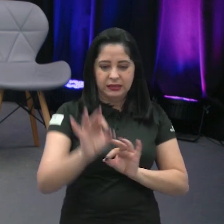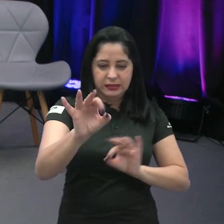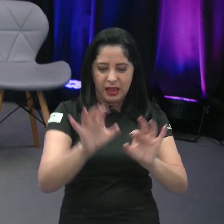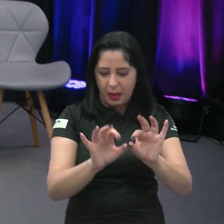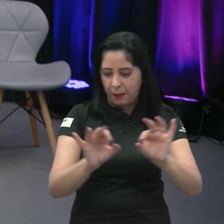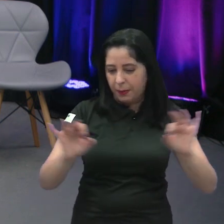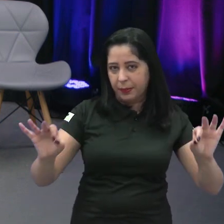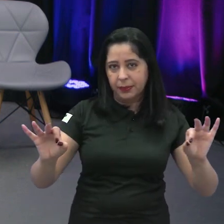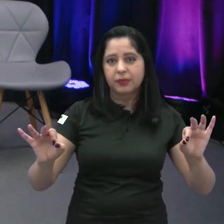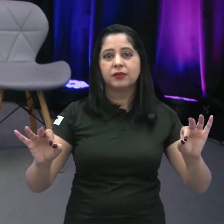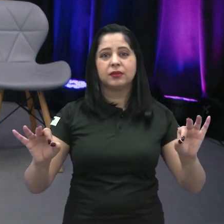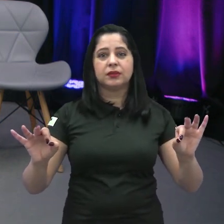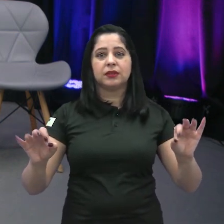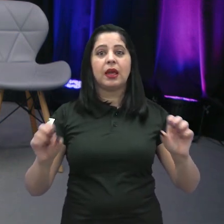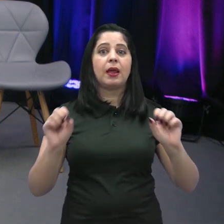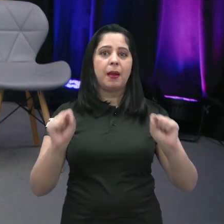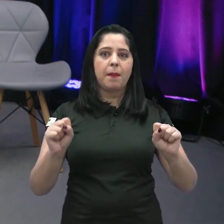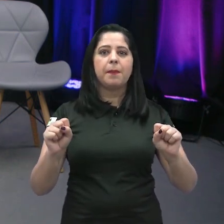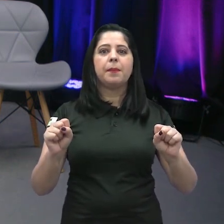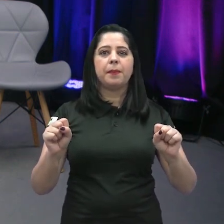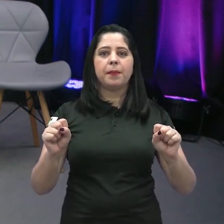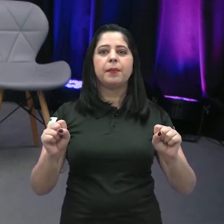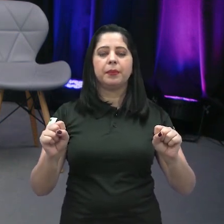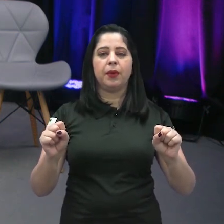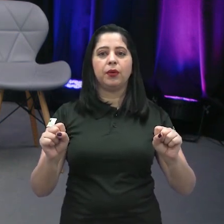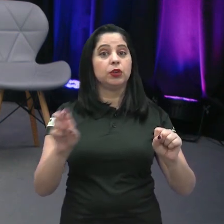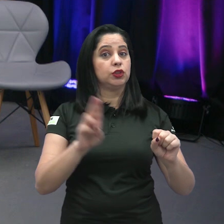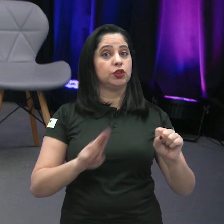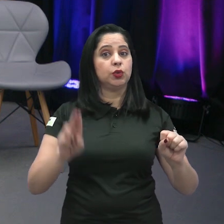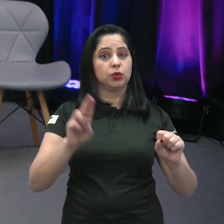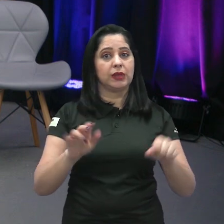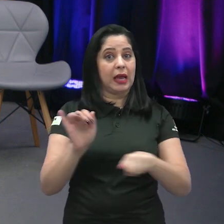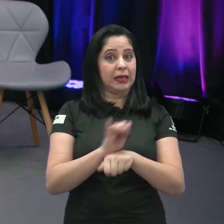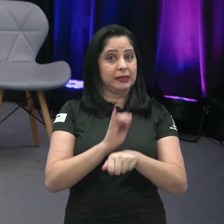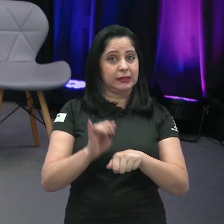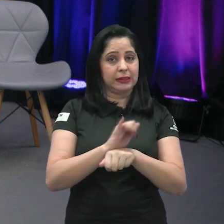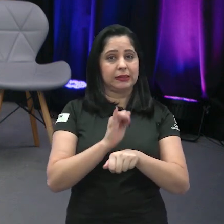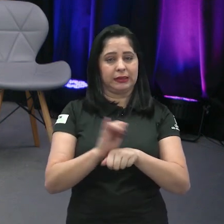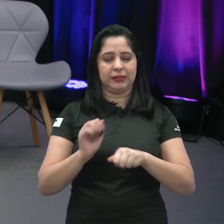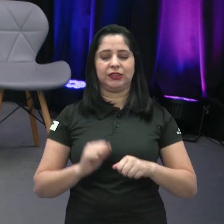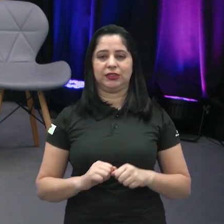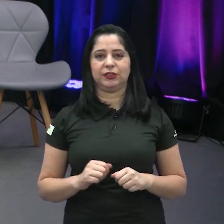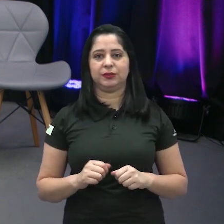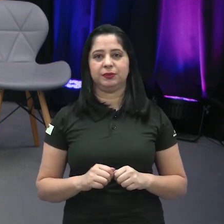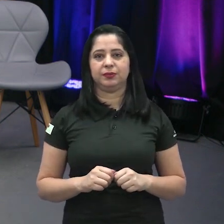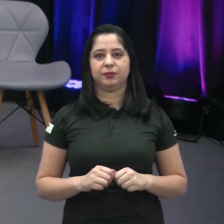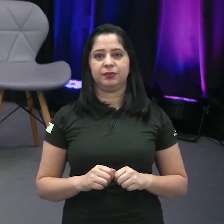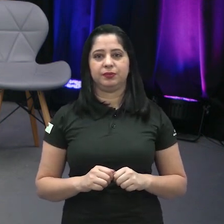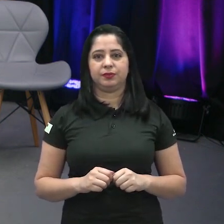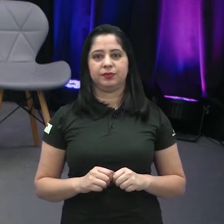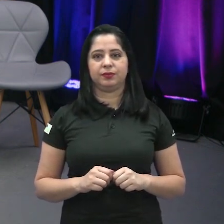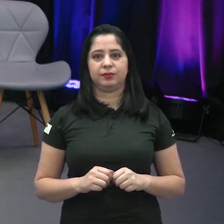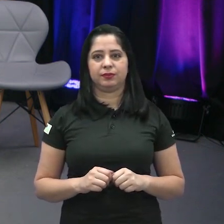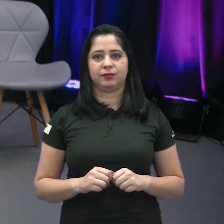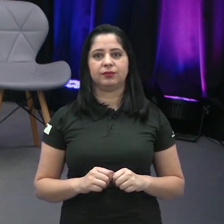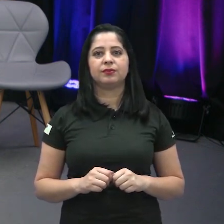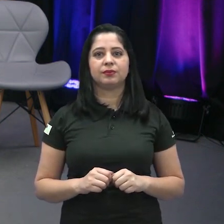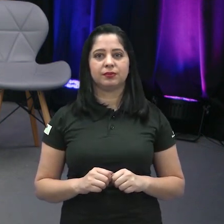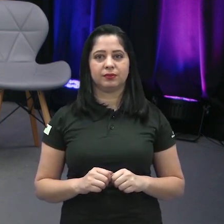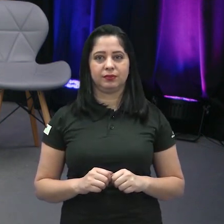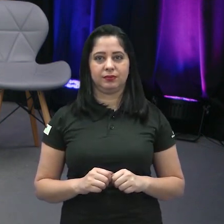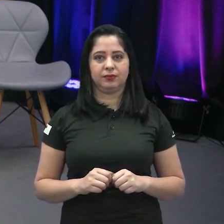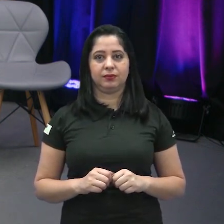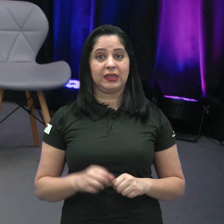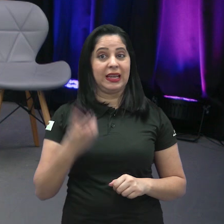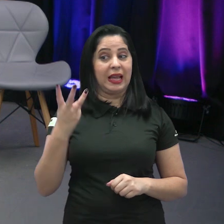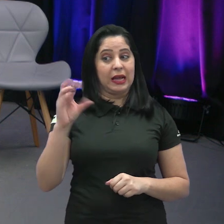metro, 1,5 metro, é só diminuir o tamanho da passada, porque o importante é o ritmo, tá? Então você vai fazer